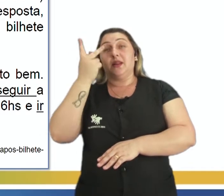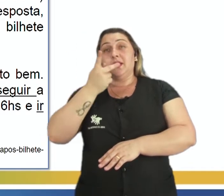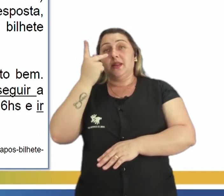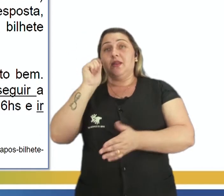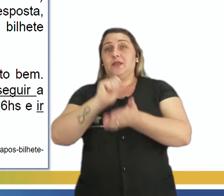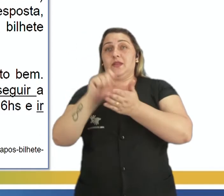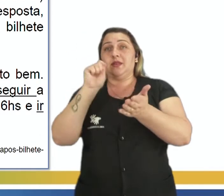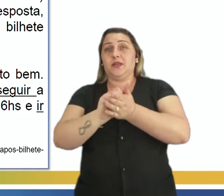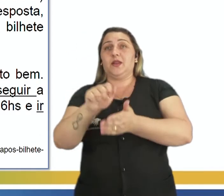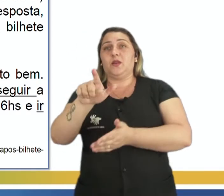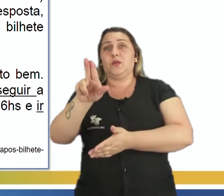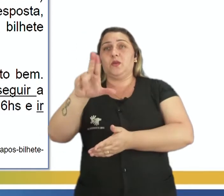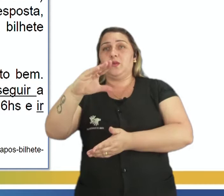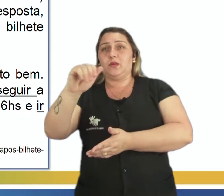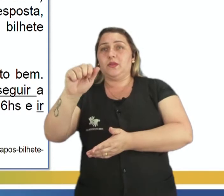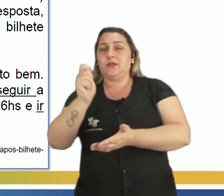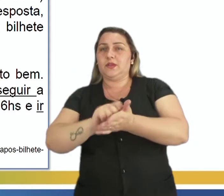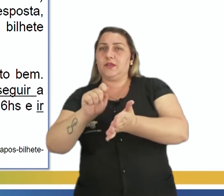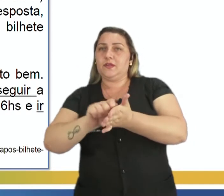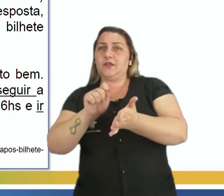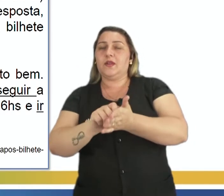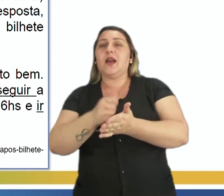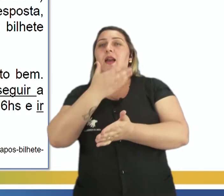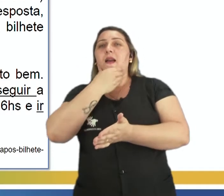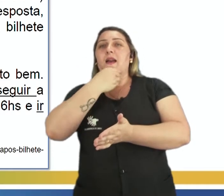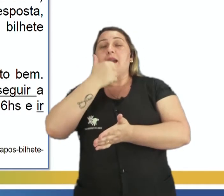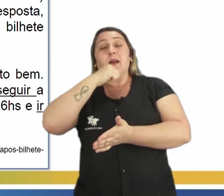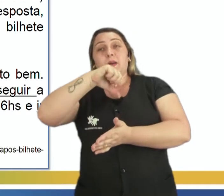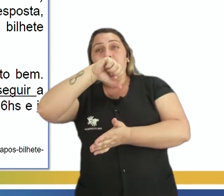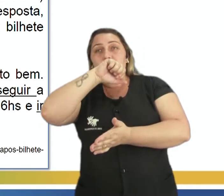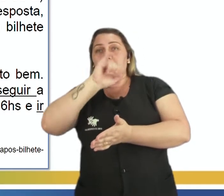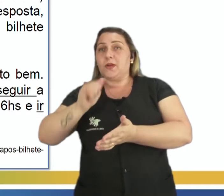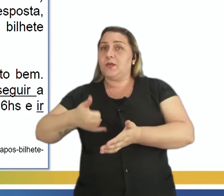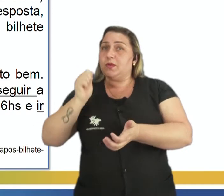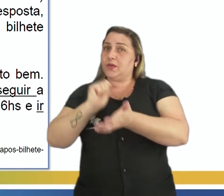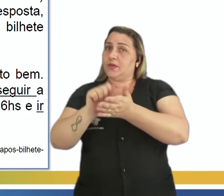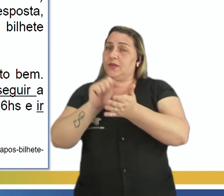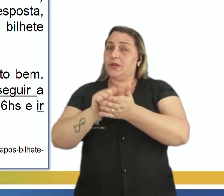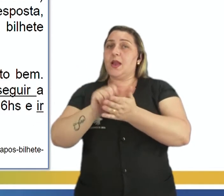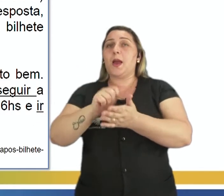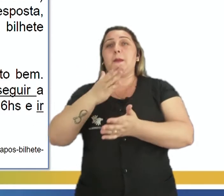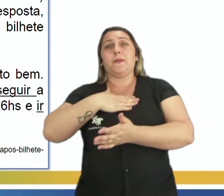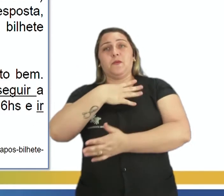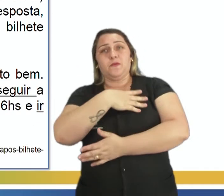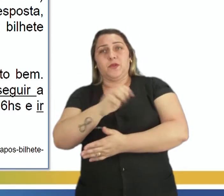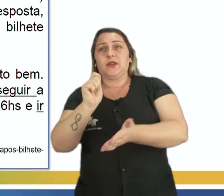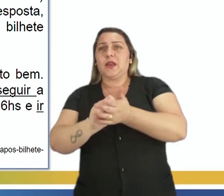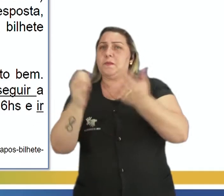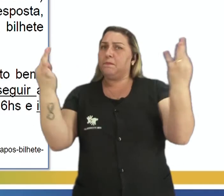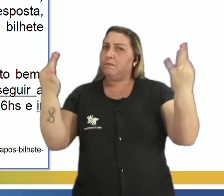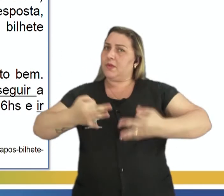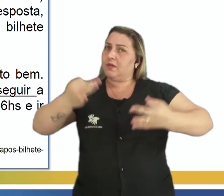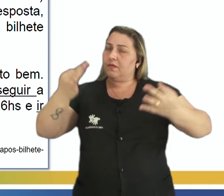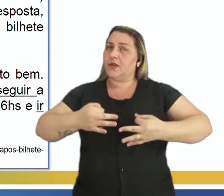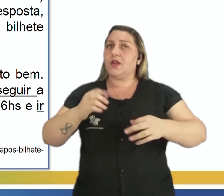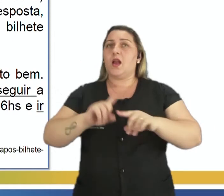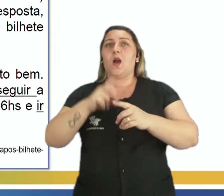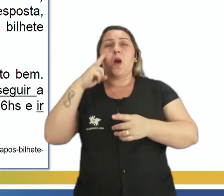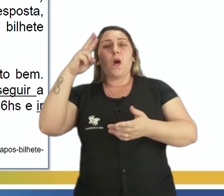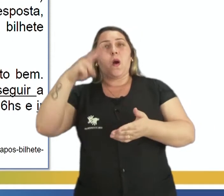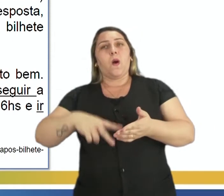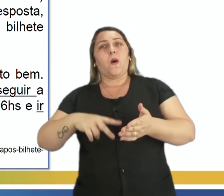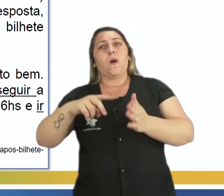bilhete assinado por Lucas. A mãe elogiou a escrita do garoto. Meu filho escreve muito bem. Olha